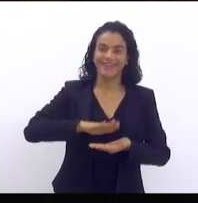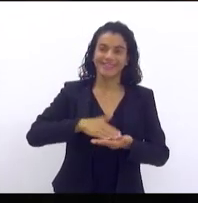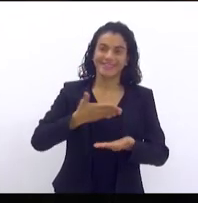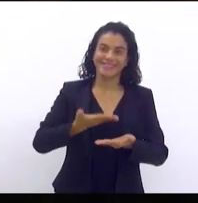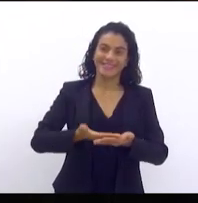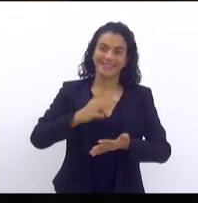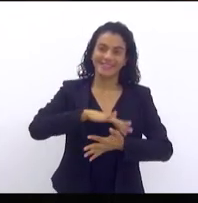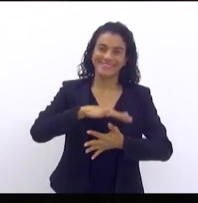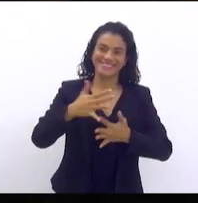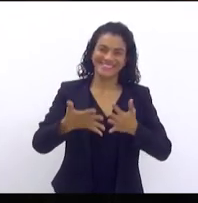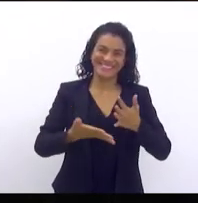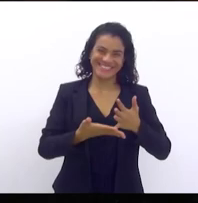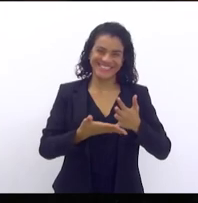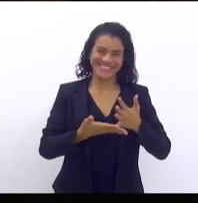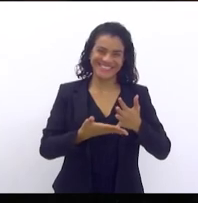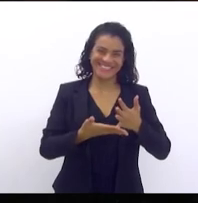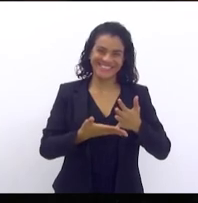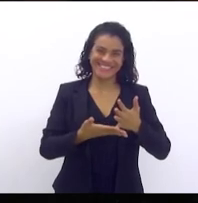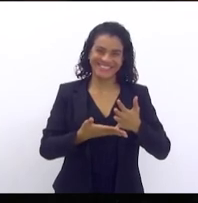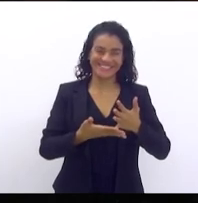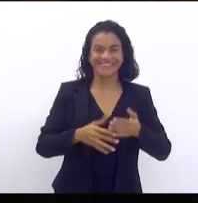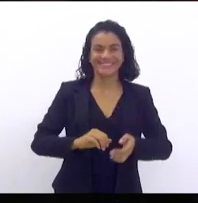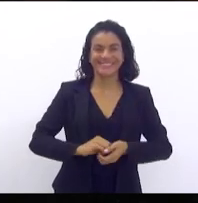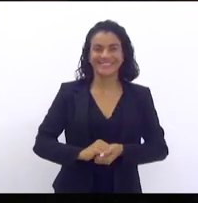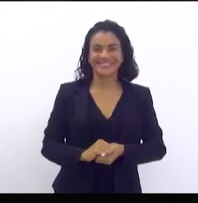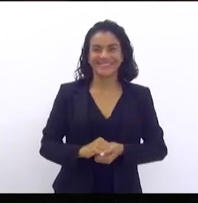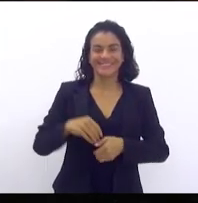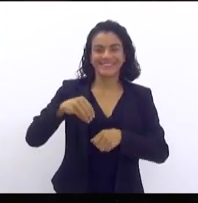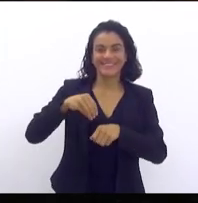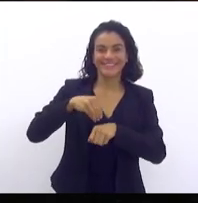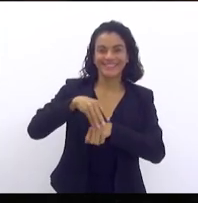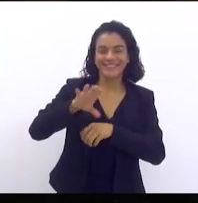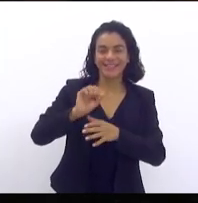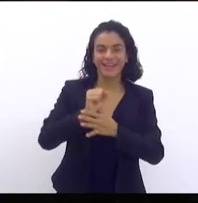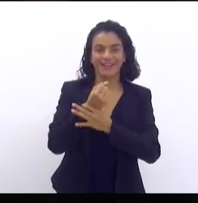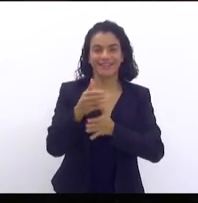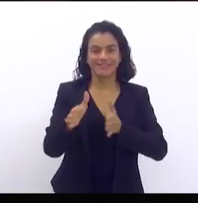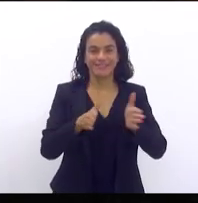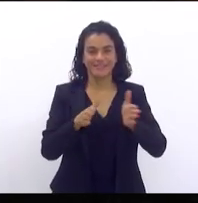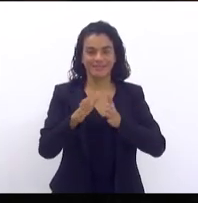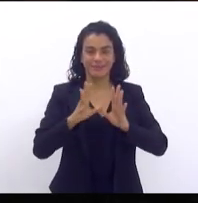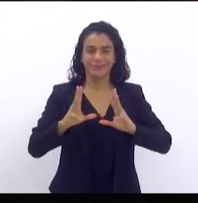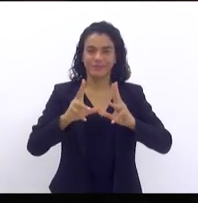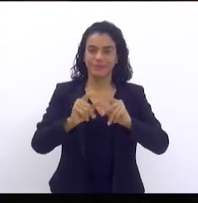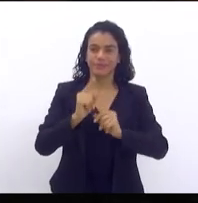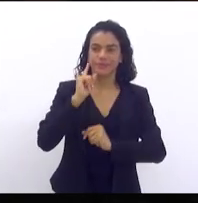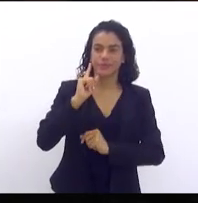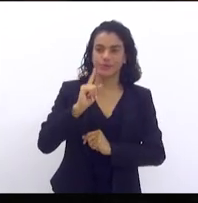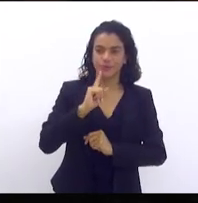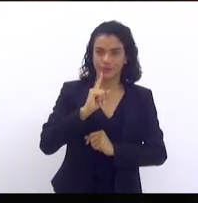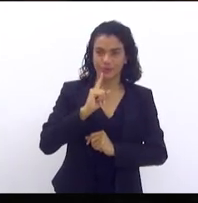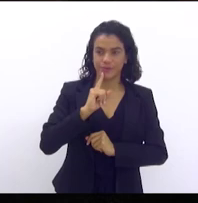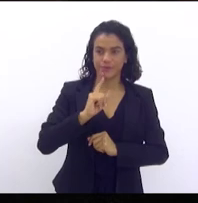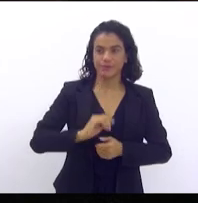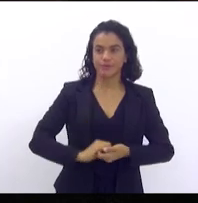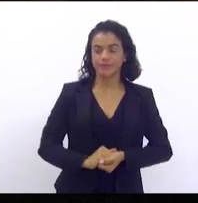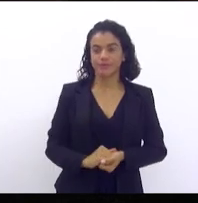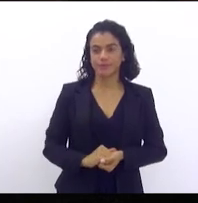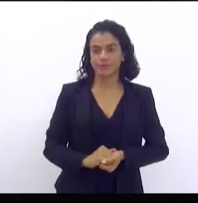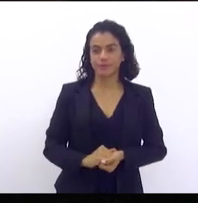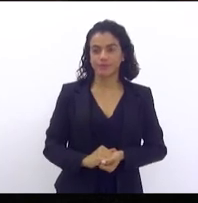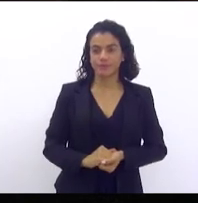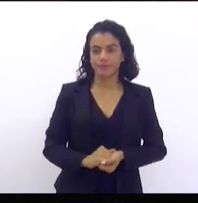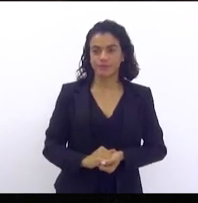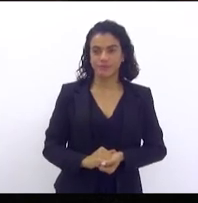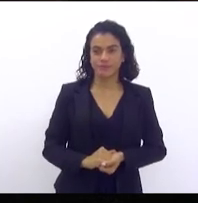intérprete da língua de Libras, que leva a nossa voz aos deficientes